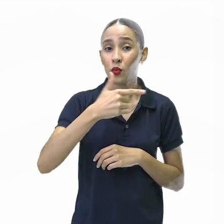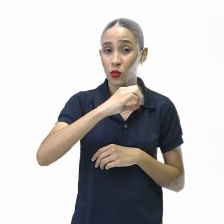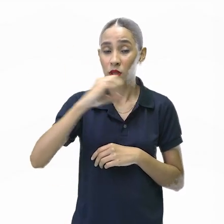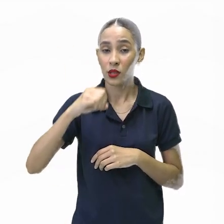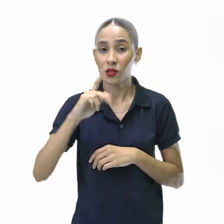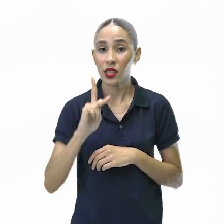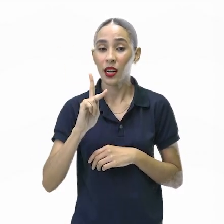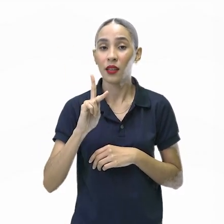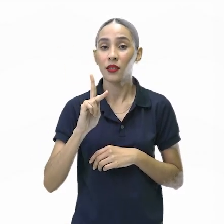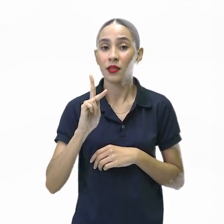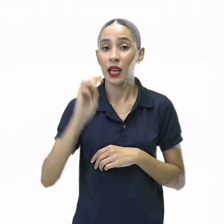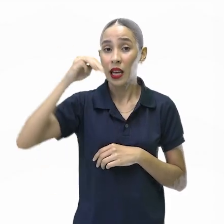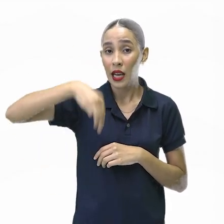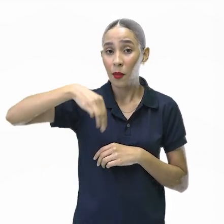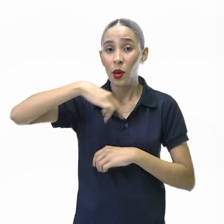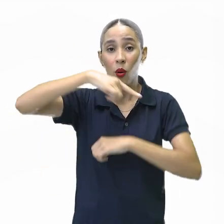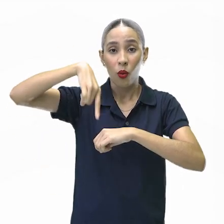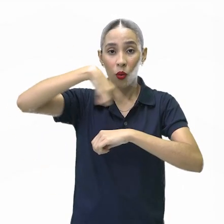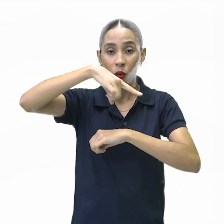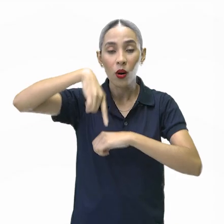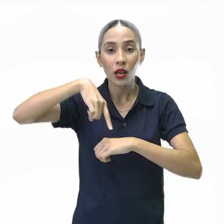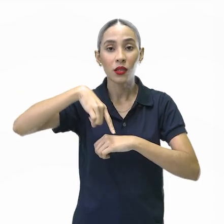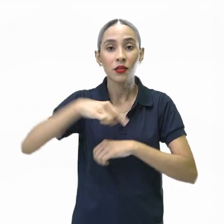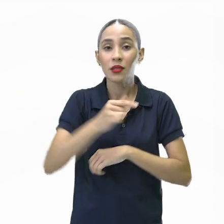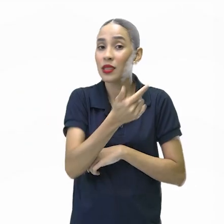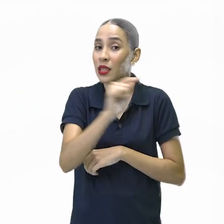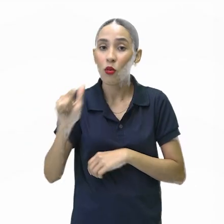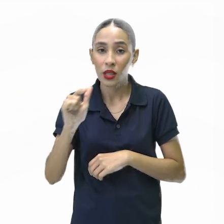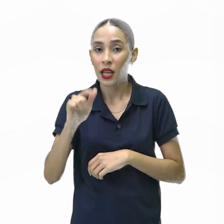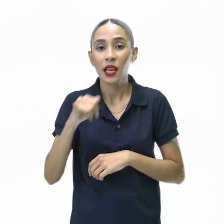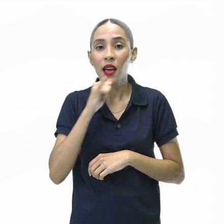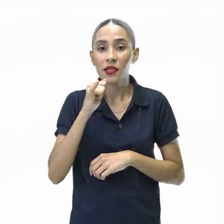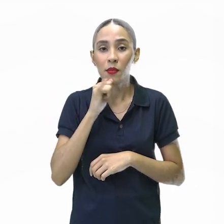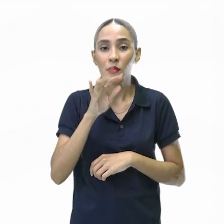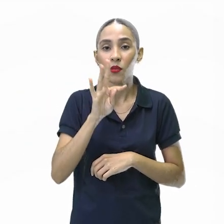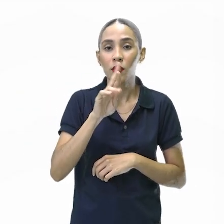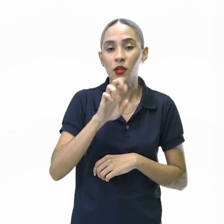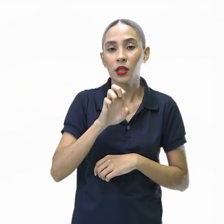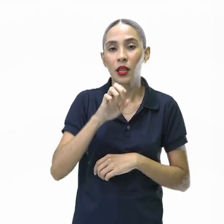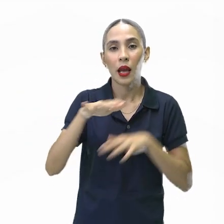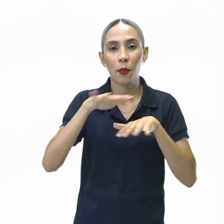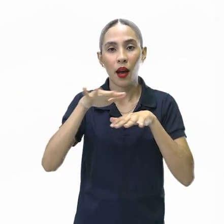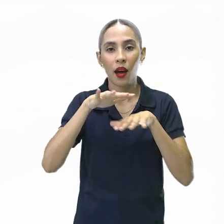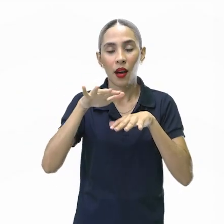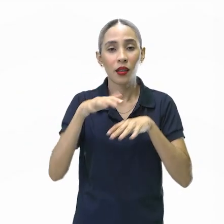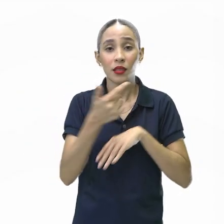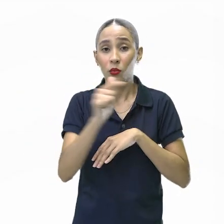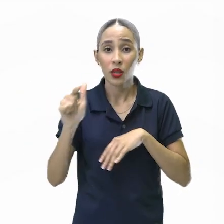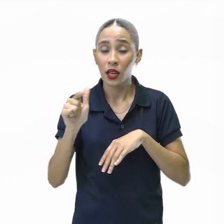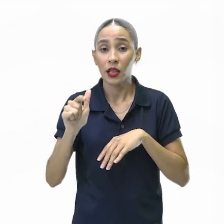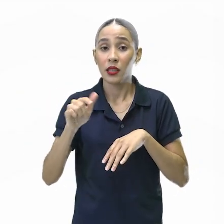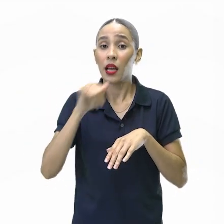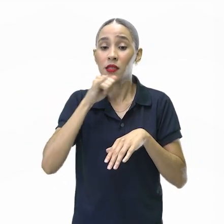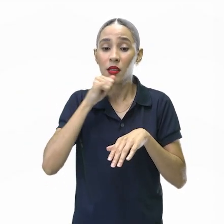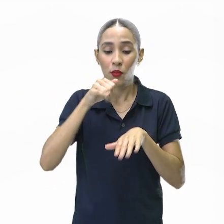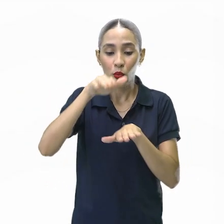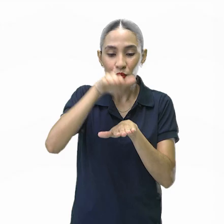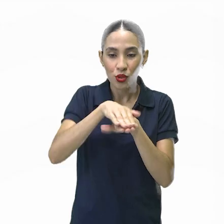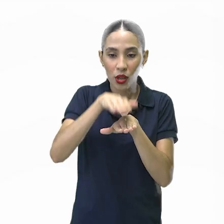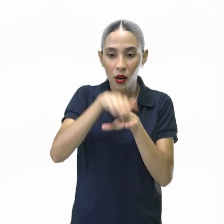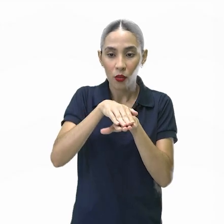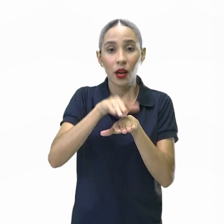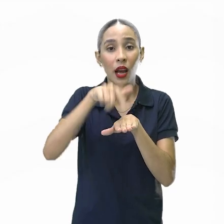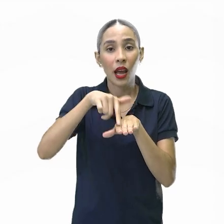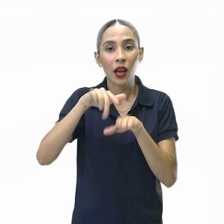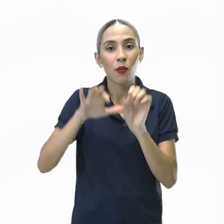por hora, certo? E não tem trepidação, né? E estão no chão, ou seja, é uma segurança